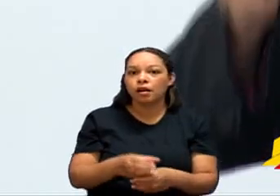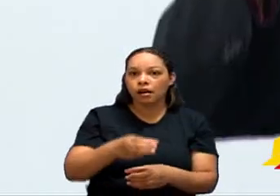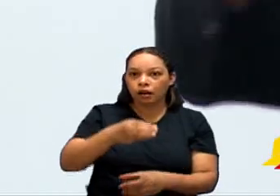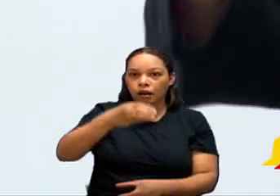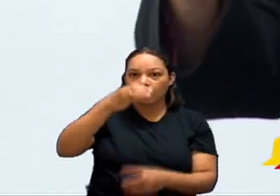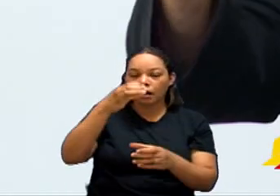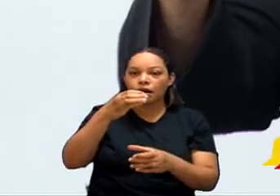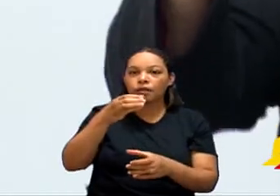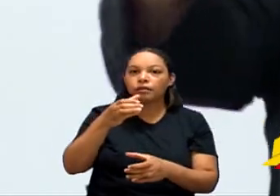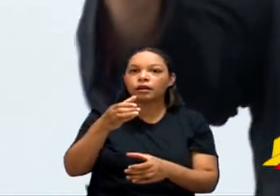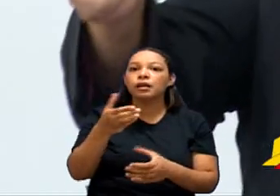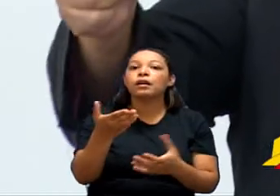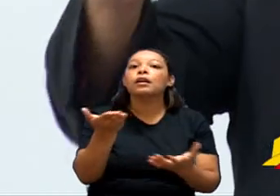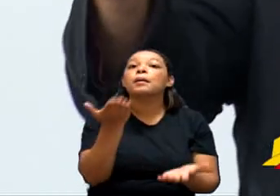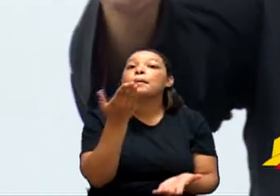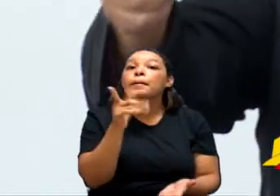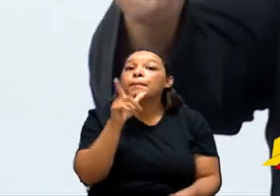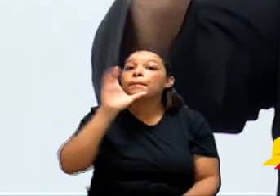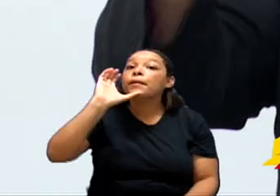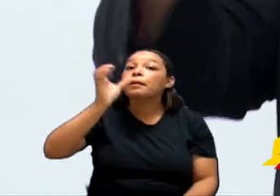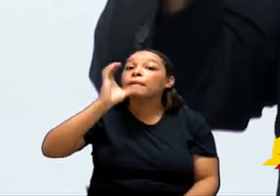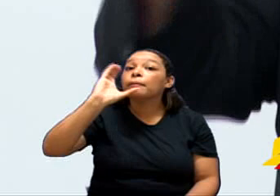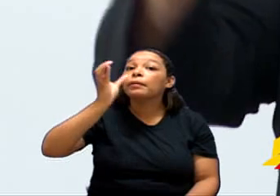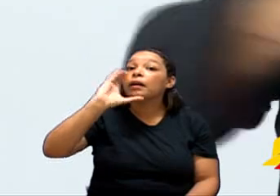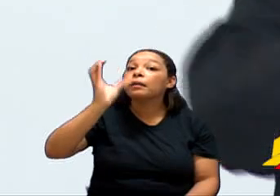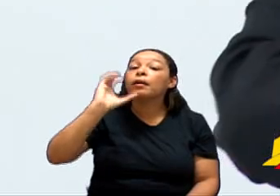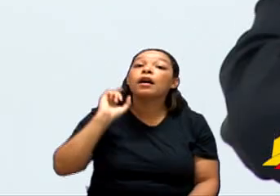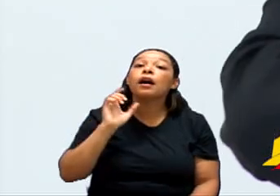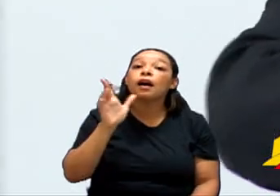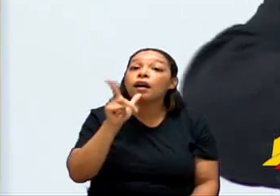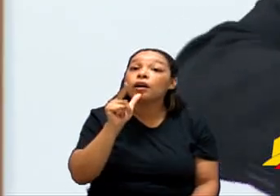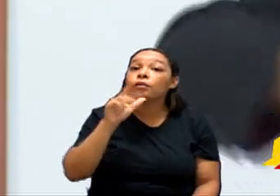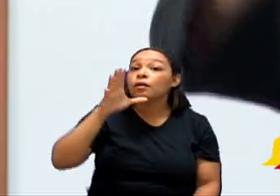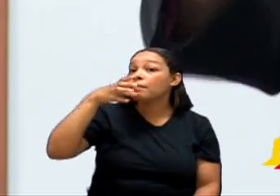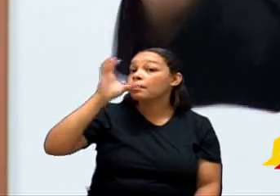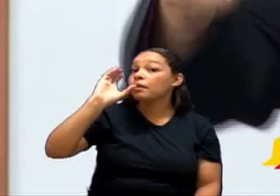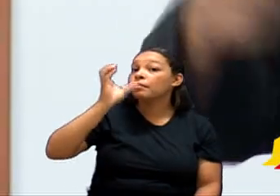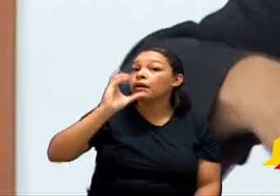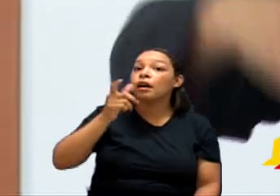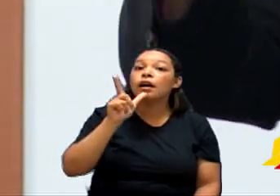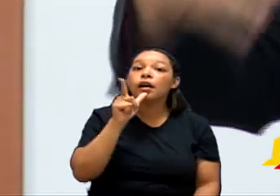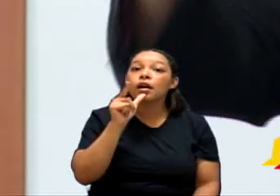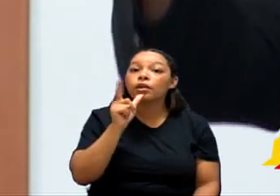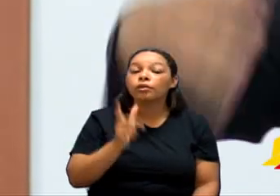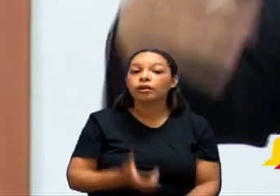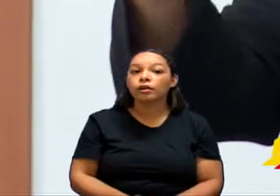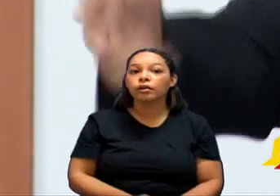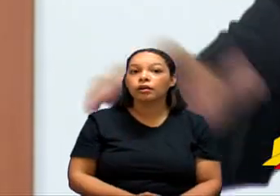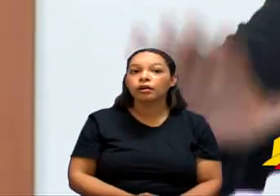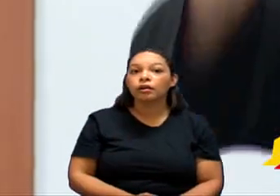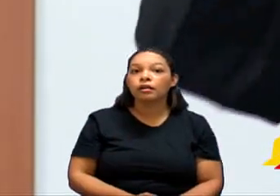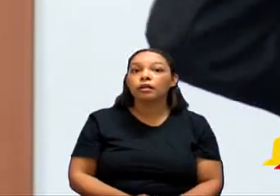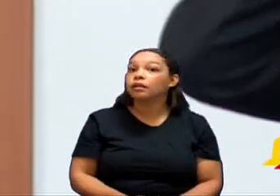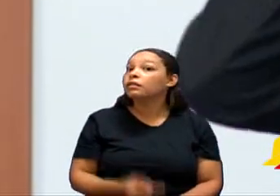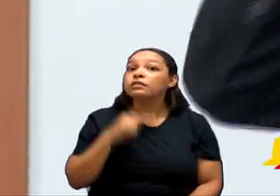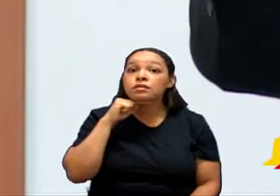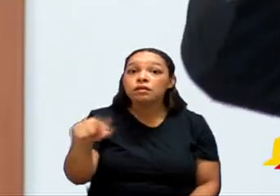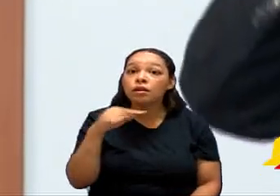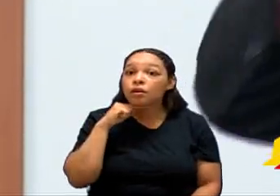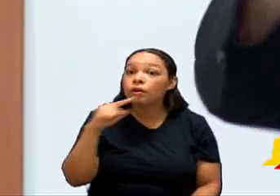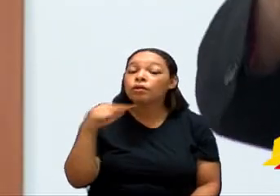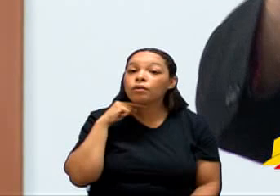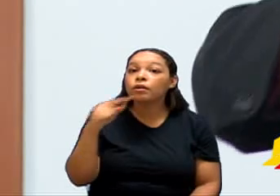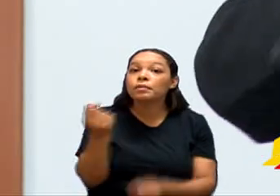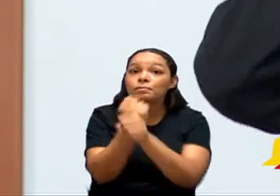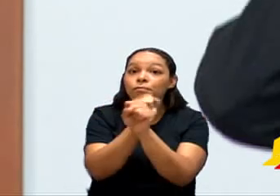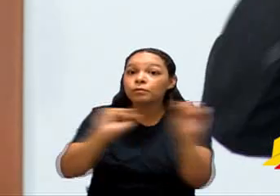falou, tome água, que na Vila Pogresso estava sem condições. Está o vídeo aqui, se eu mostrar para você. Não tem condições de tomar água. E já faz